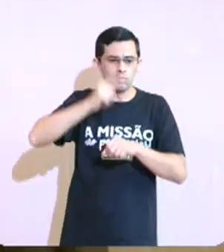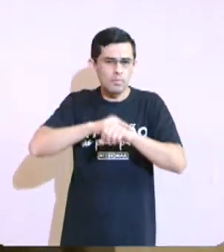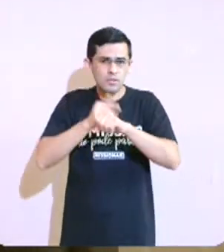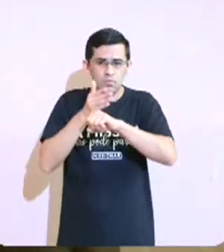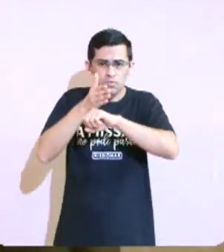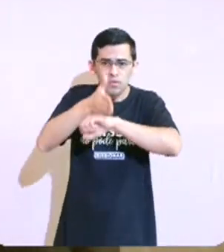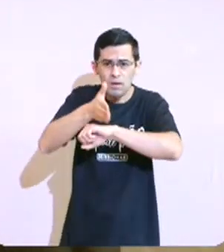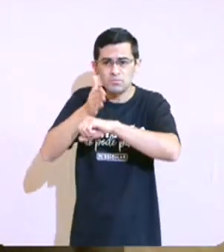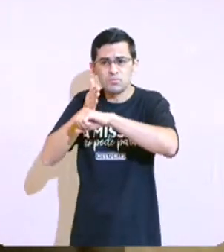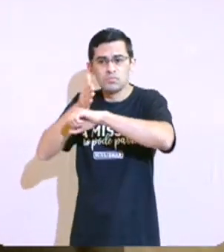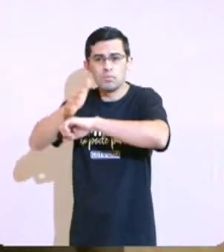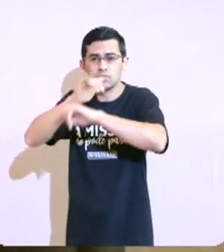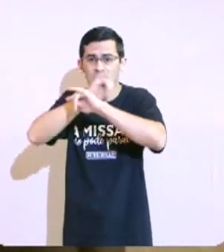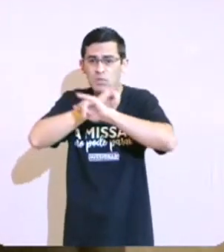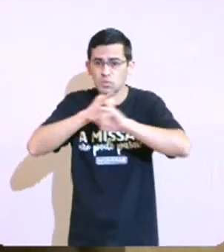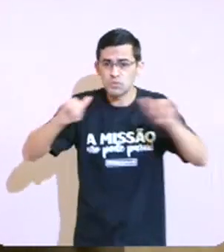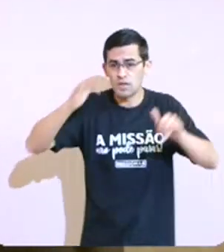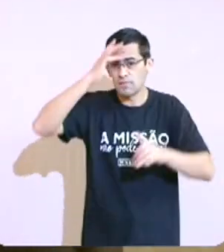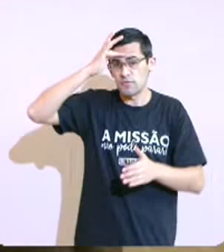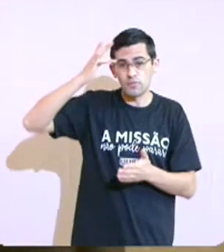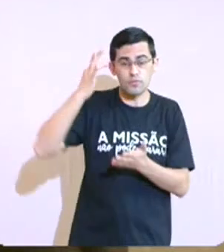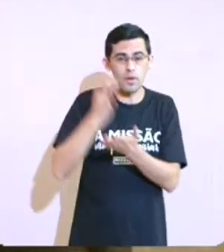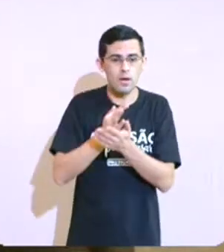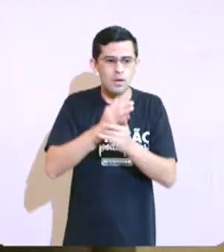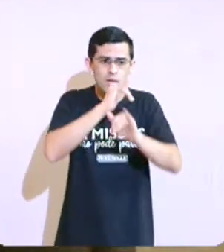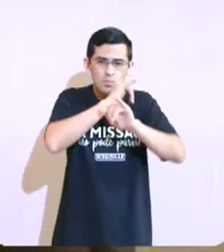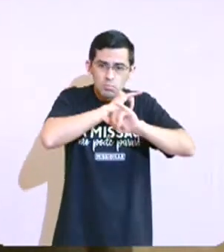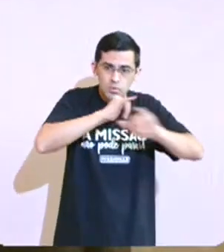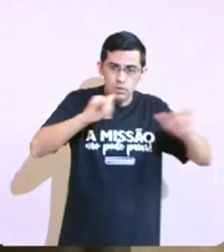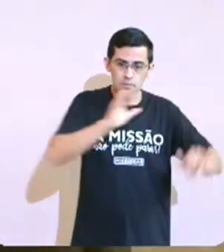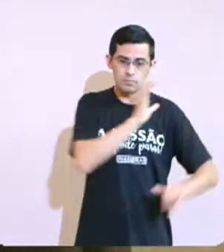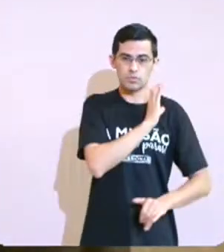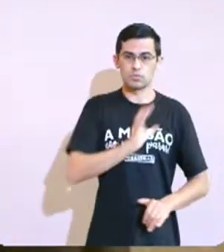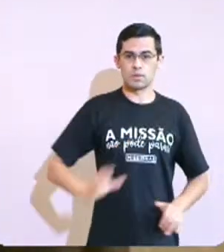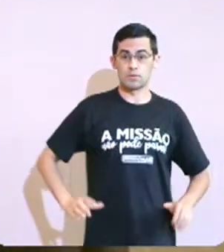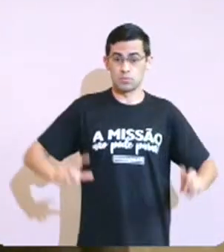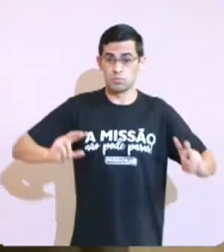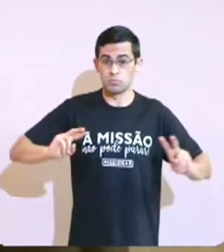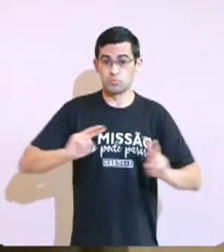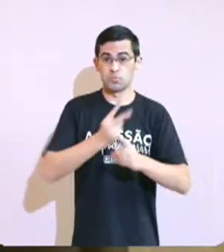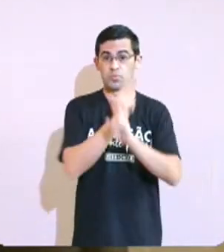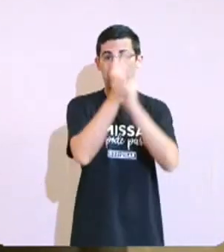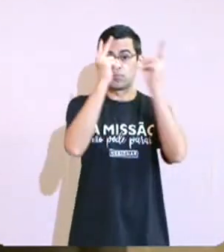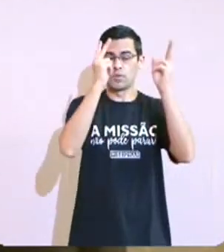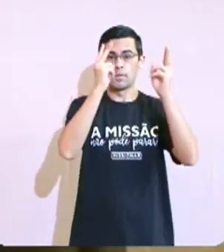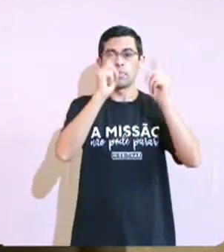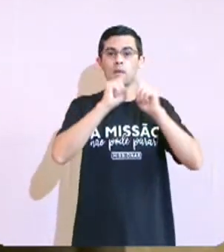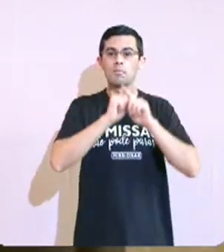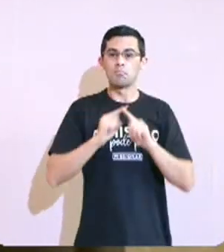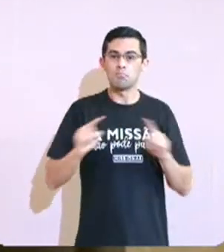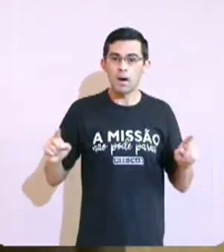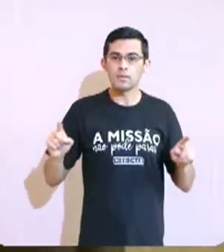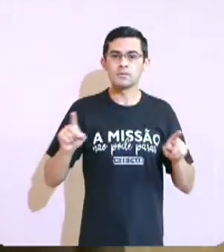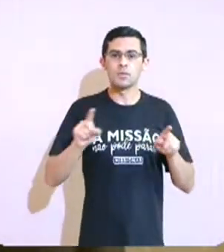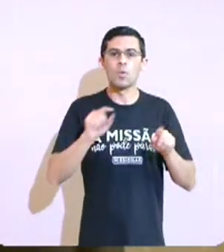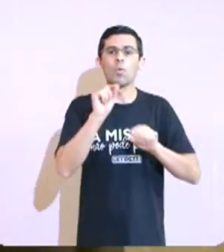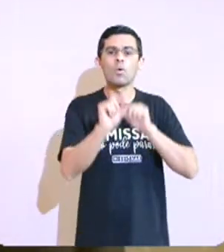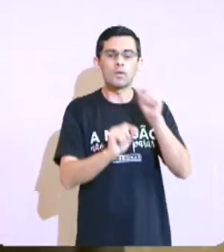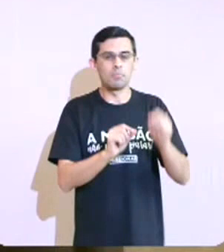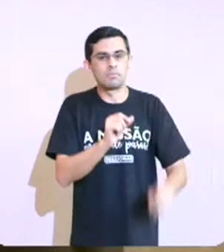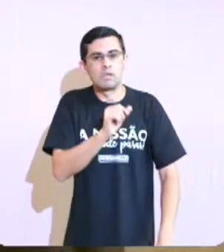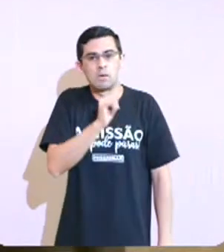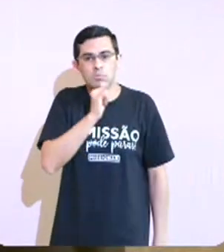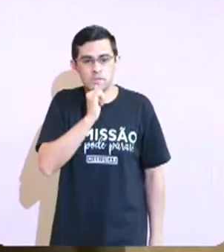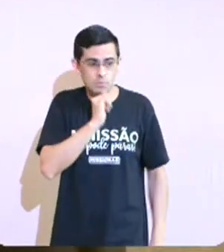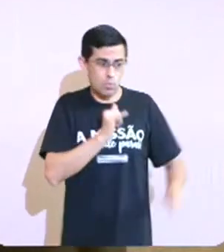que não são da fé, nós não somente proclamamos um Cristo vitorioso, ao que o outro, o adversário